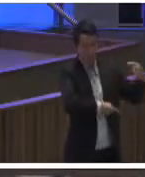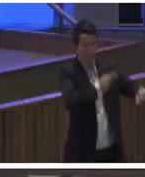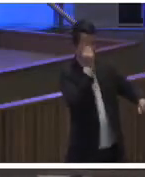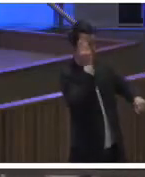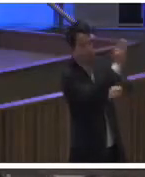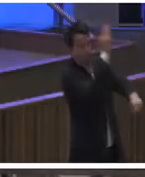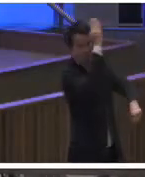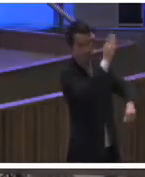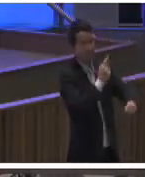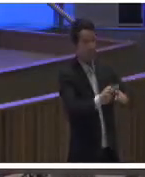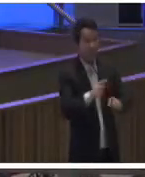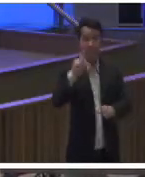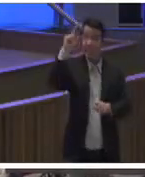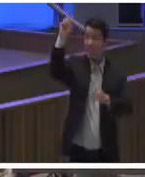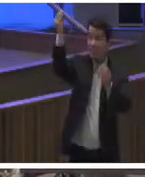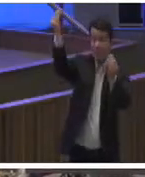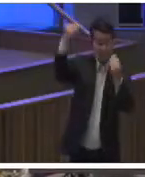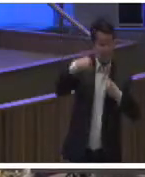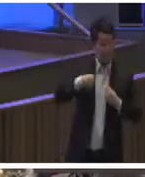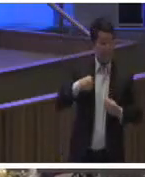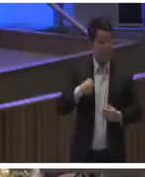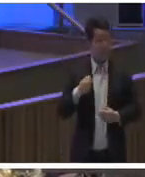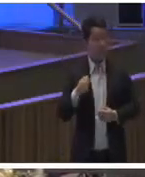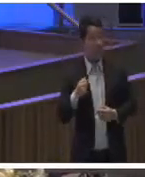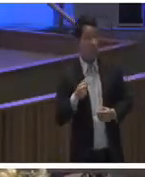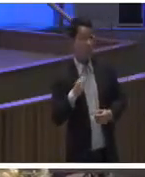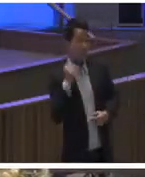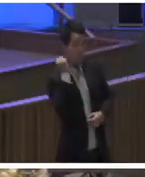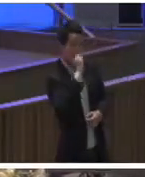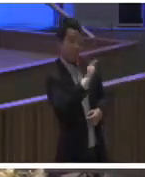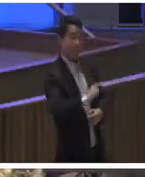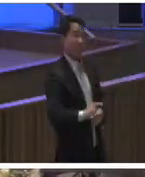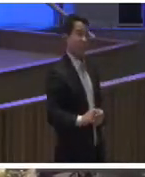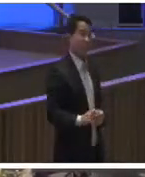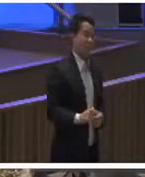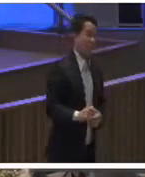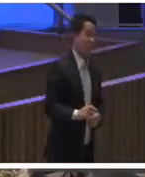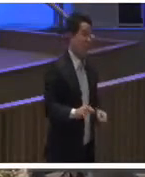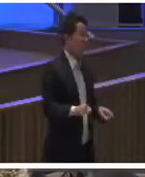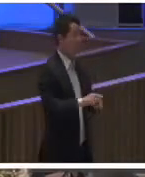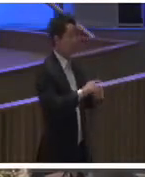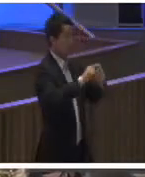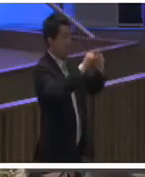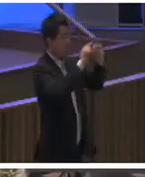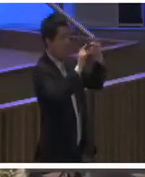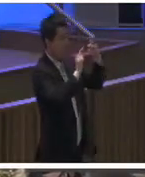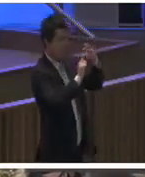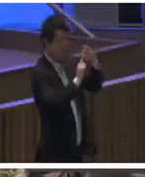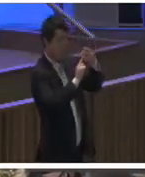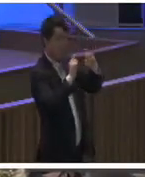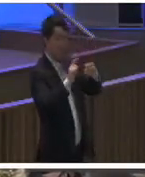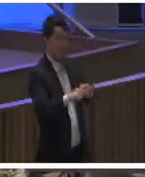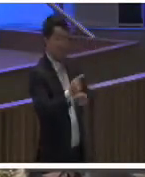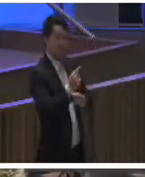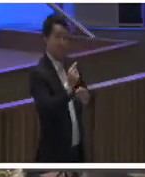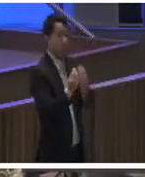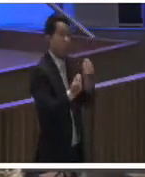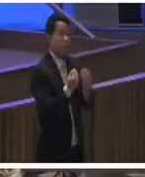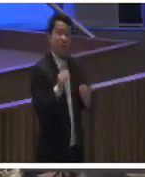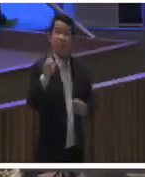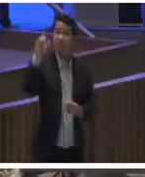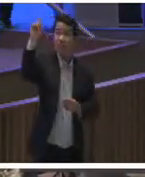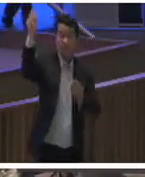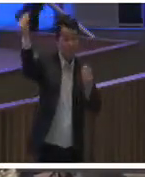arma espiritual que nós estudamos hoje pela manhã foi o poder de Deus, né? As manifestações